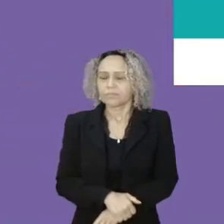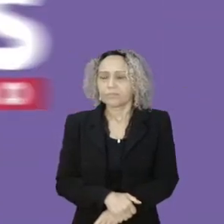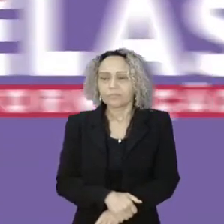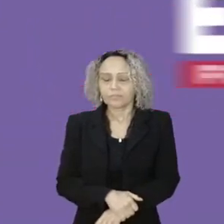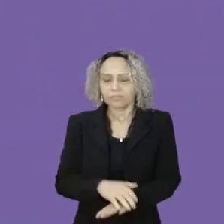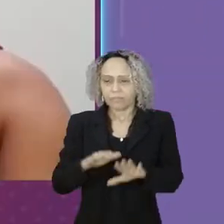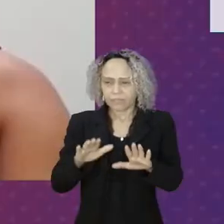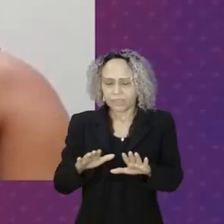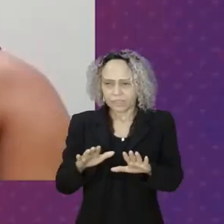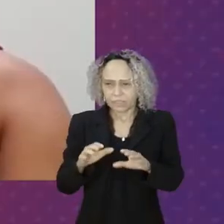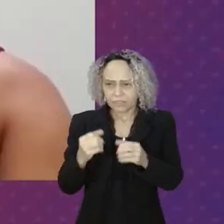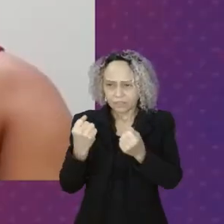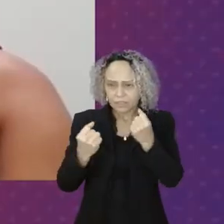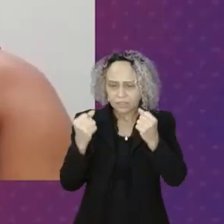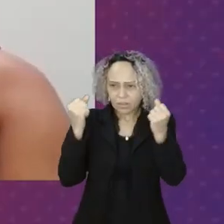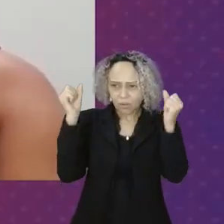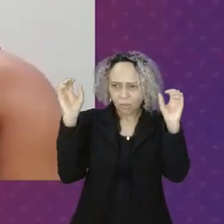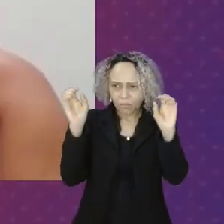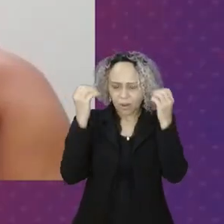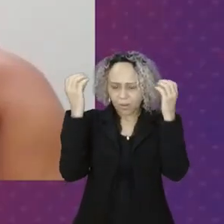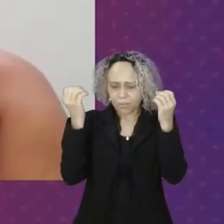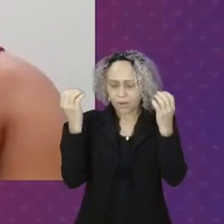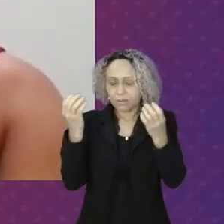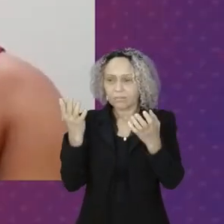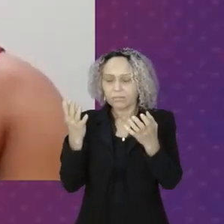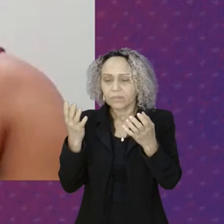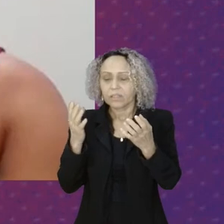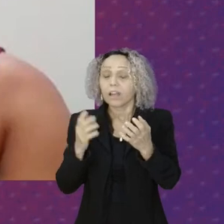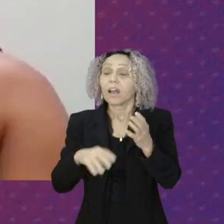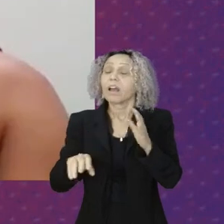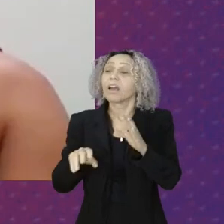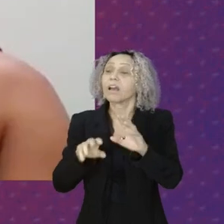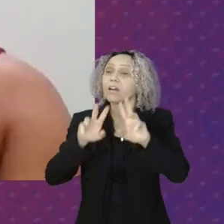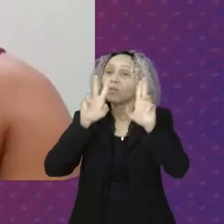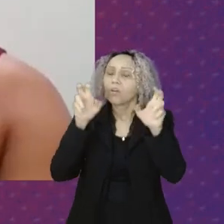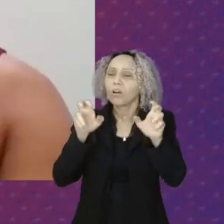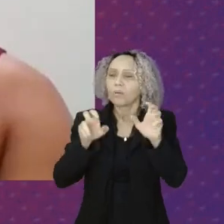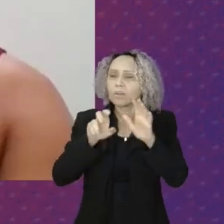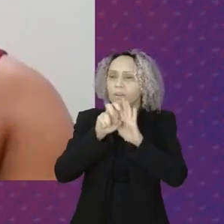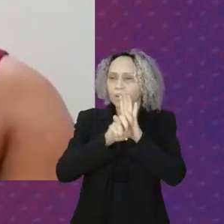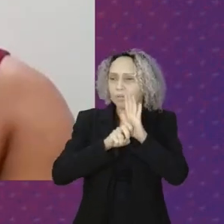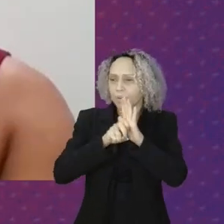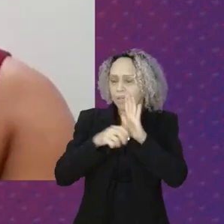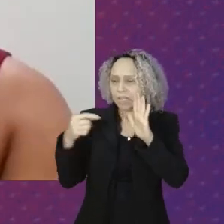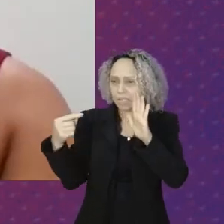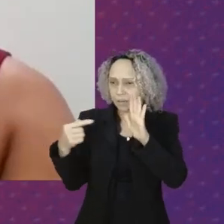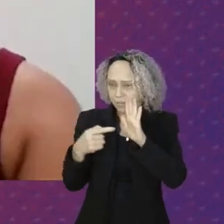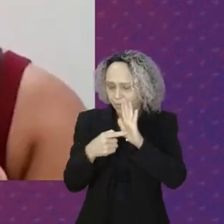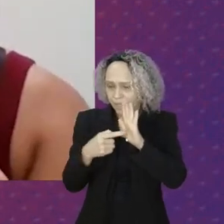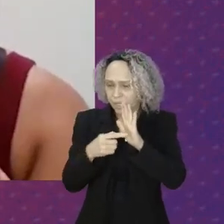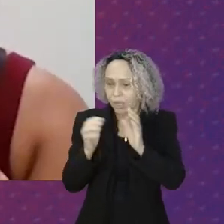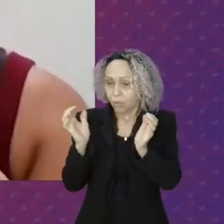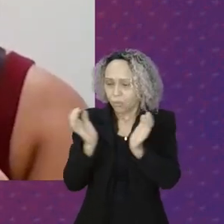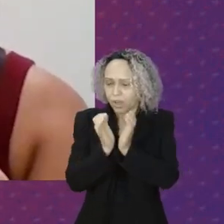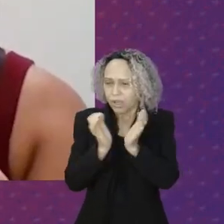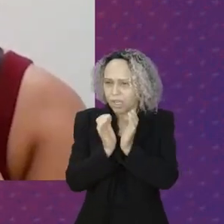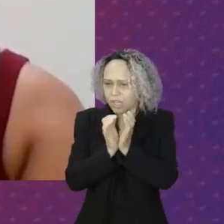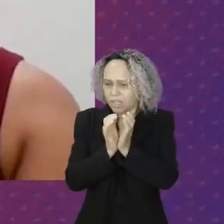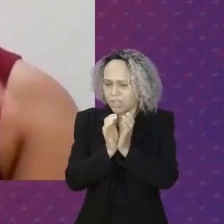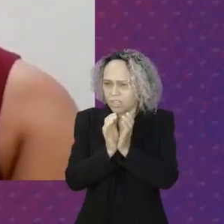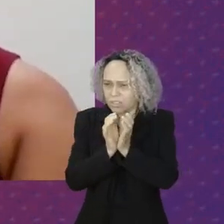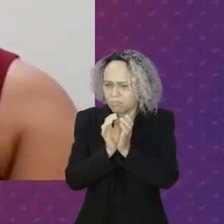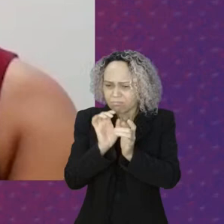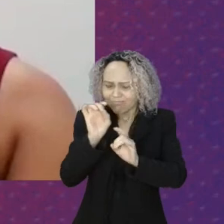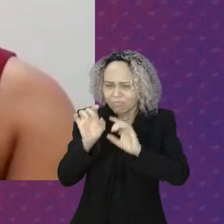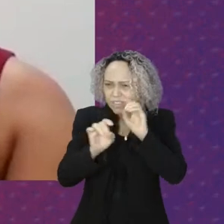São viaturas que todos os estados vão receber. A Patrulha Maria da Penha é uma equipe especializada, tanto da Guarda